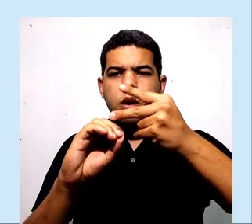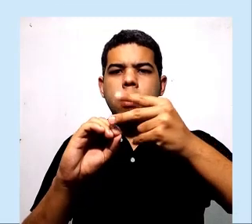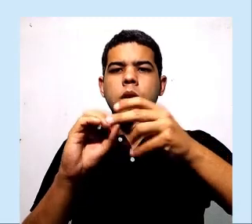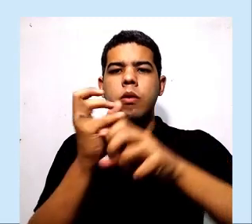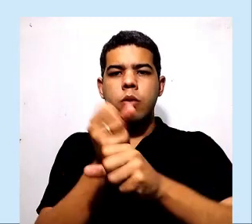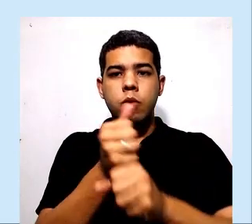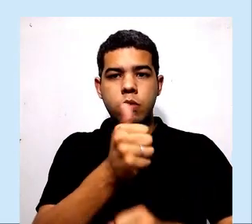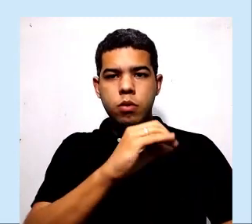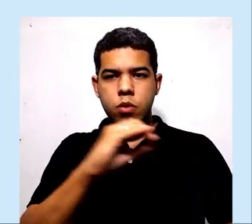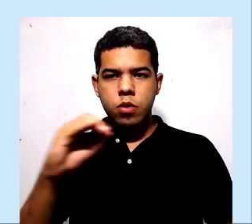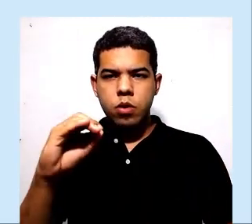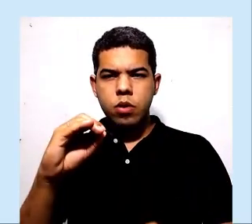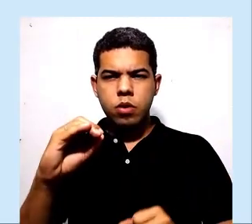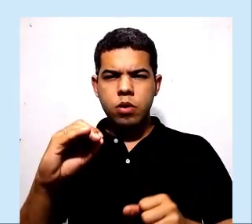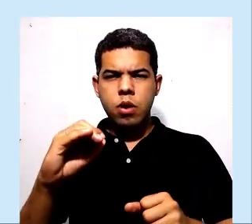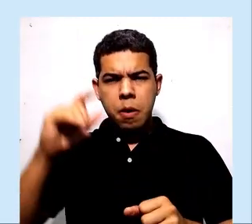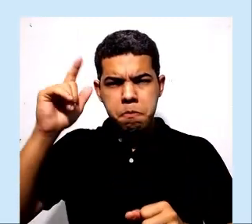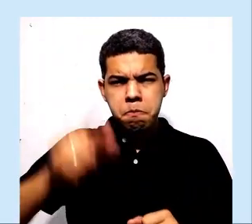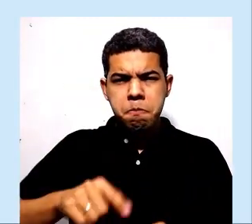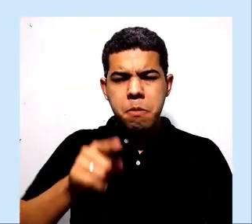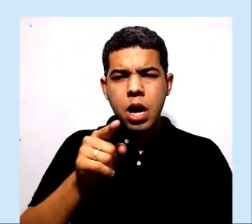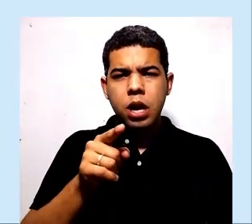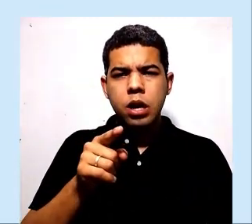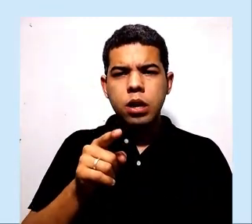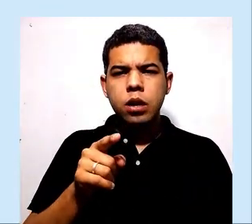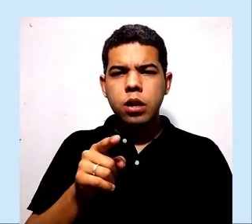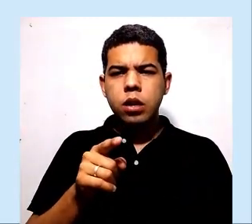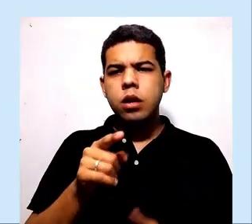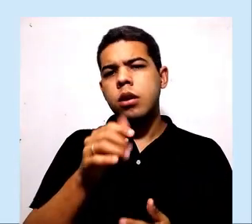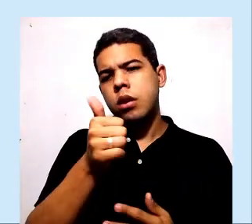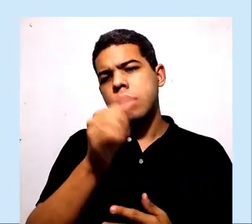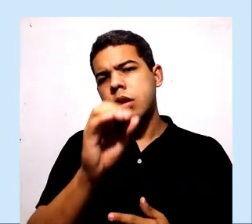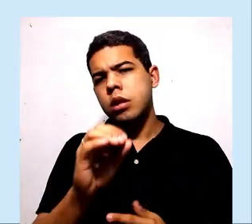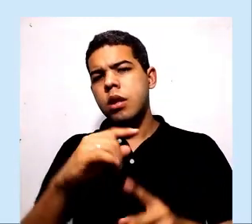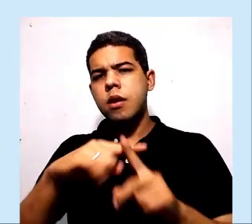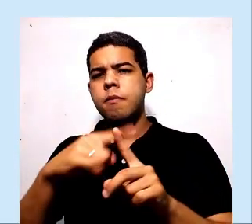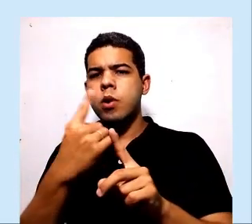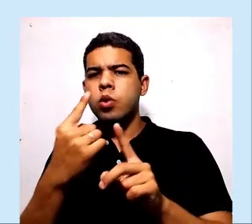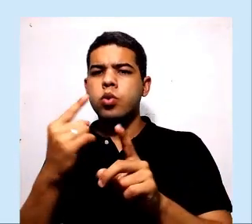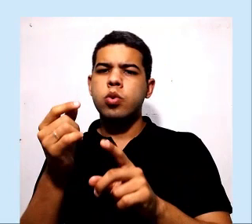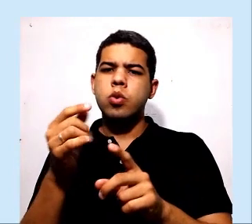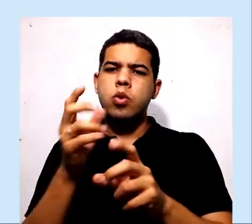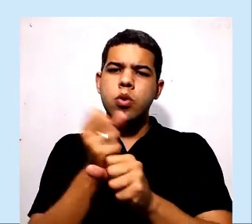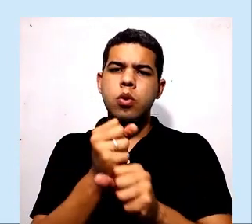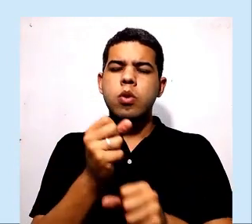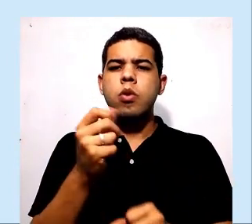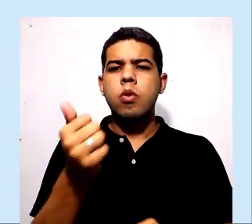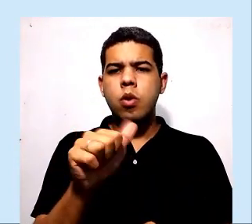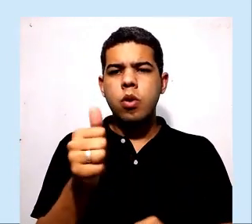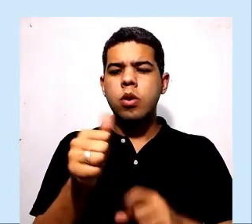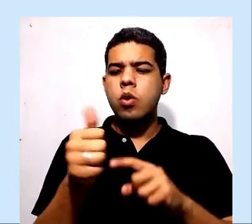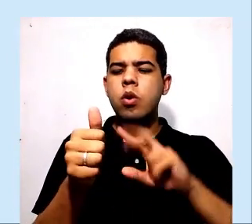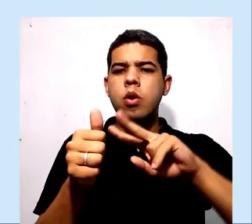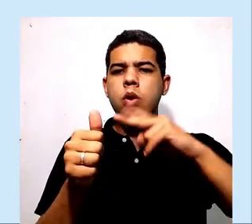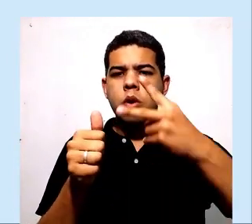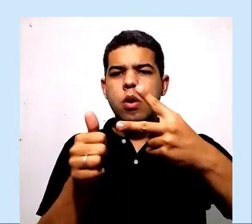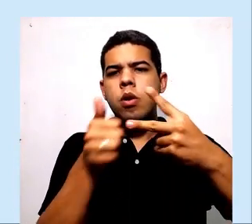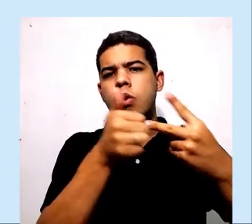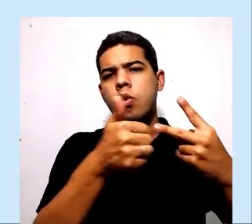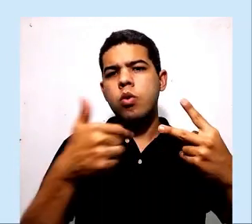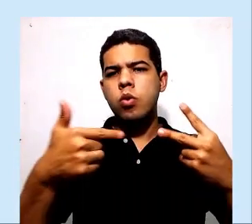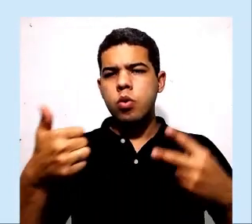100. Vai criar mais uma figura, adiciona mais um. Então, 10 mais 1, 11. 11 ao quadrado, 121. E